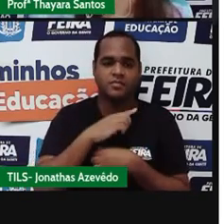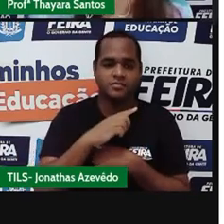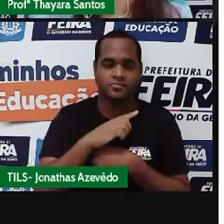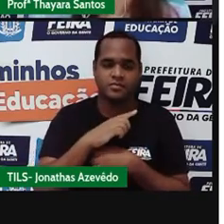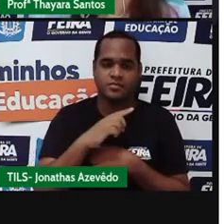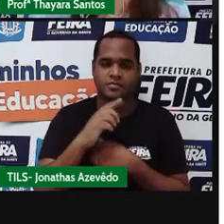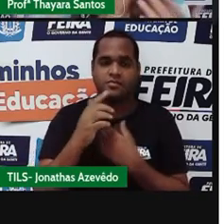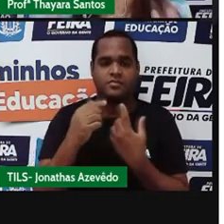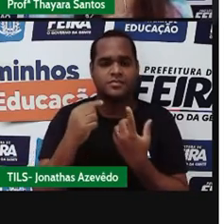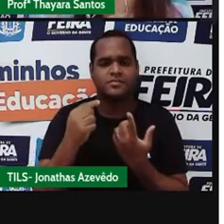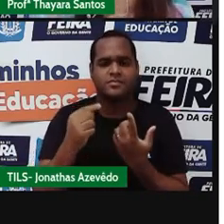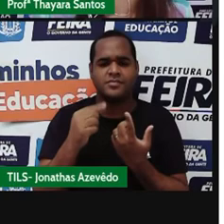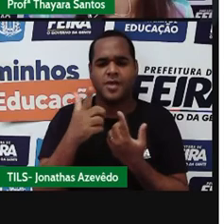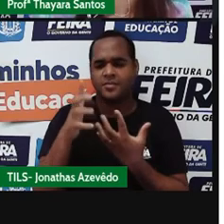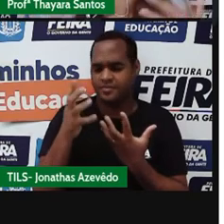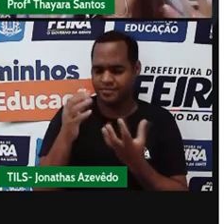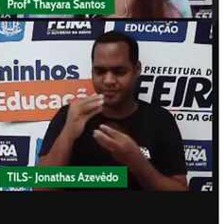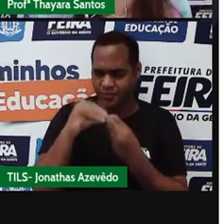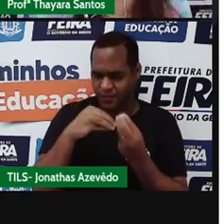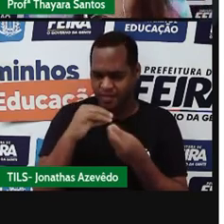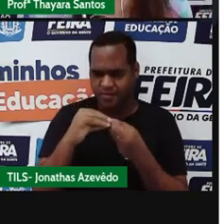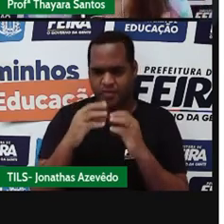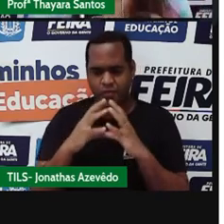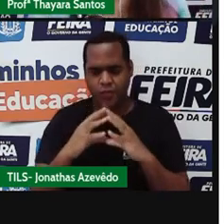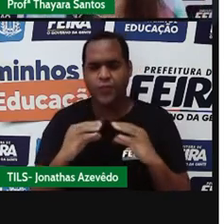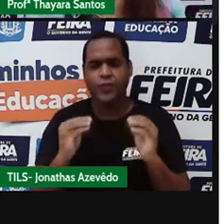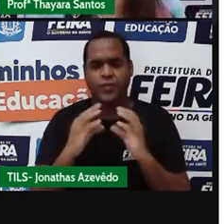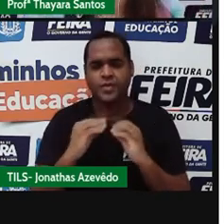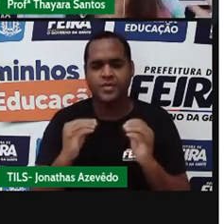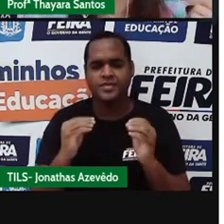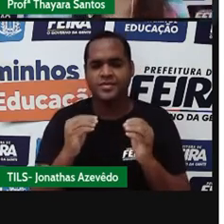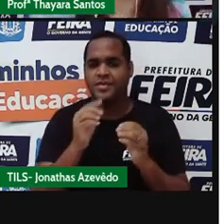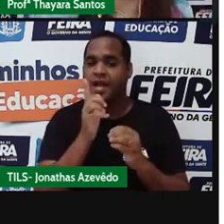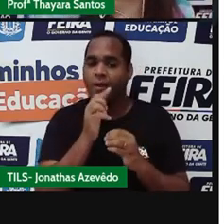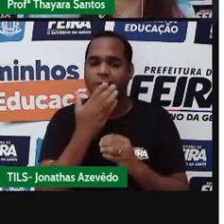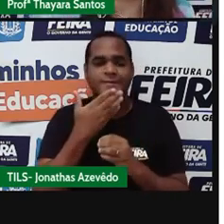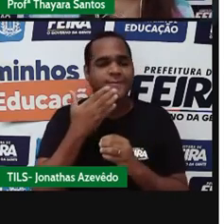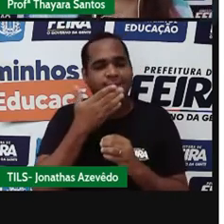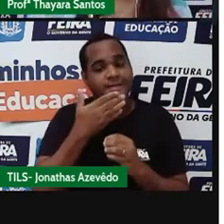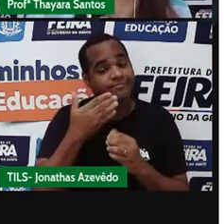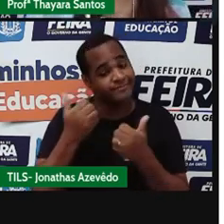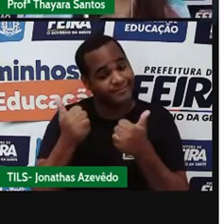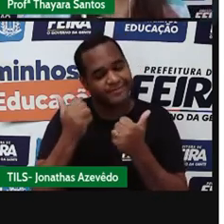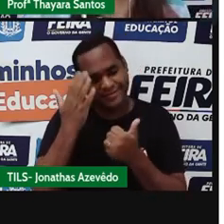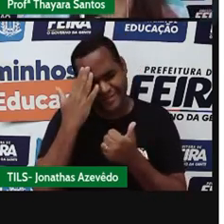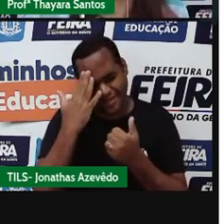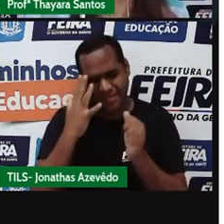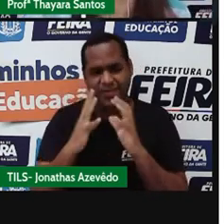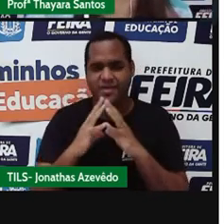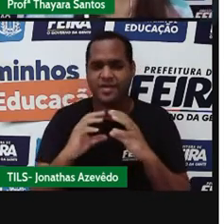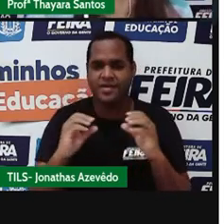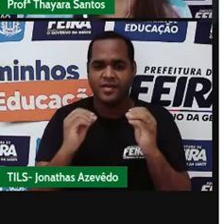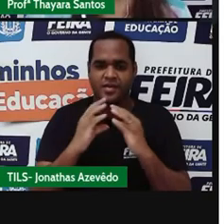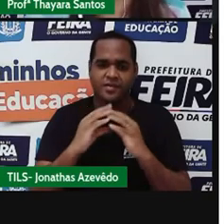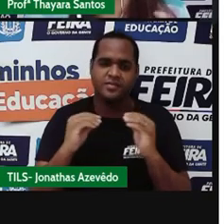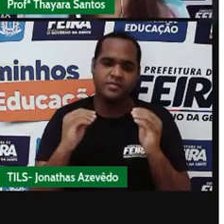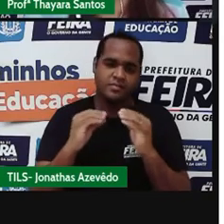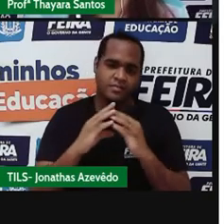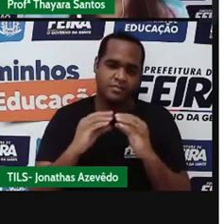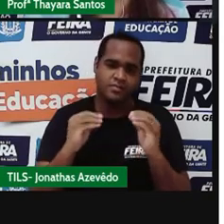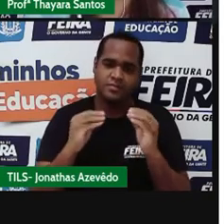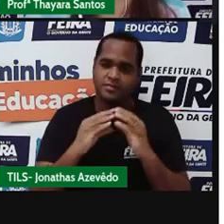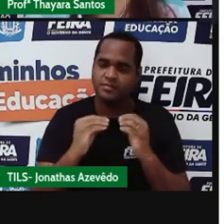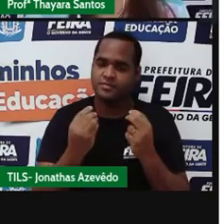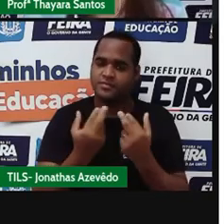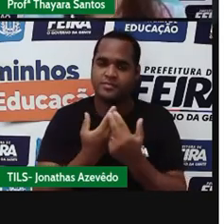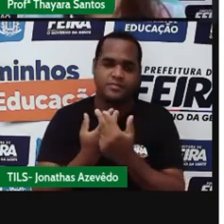mistura água e açúcar, o que é que acontece? Ele se dissolve ou não? A gente sabe que ele se dissolve. Então, se ele se dissolve e fica parecendo a